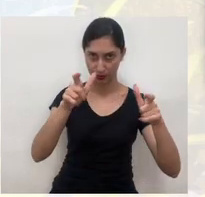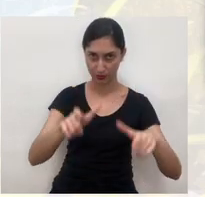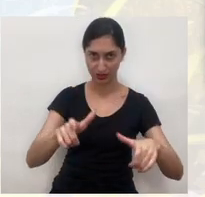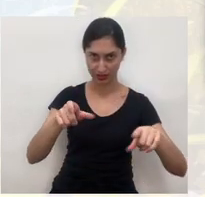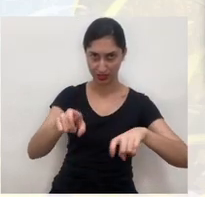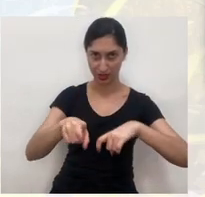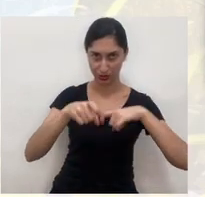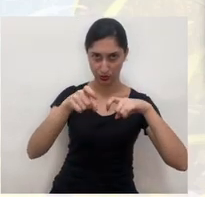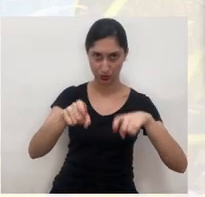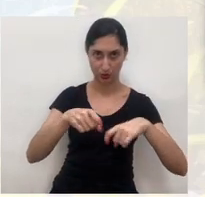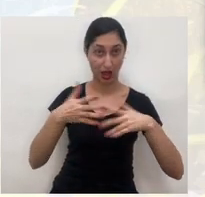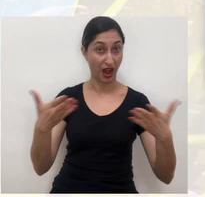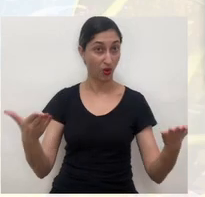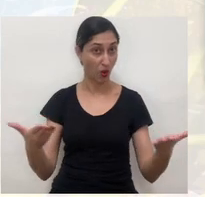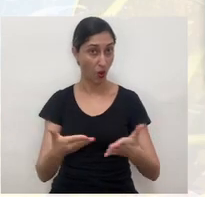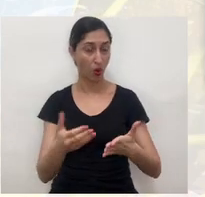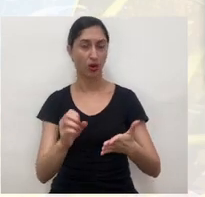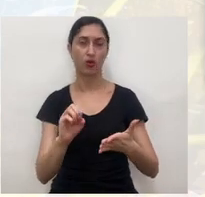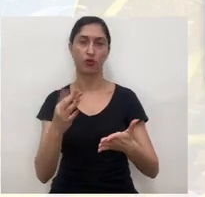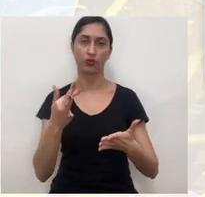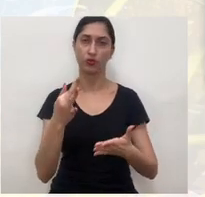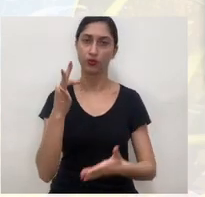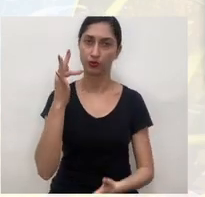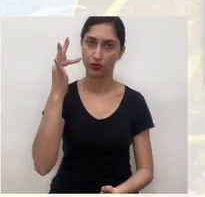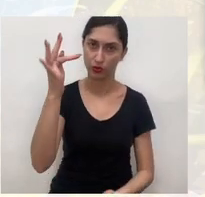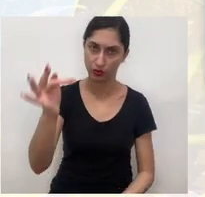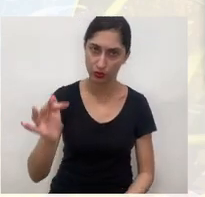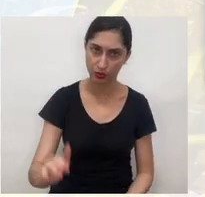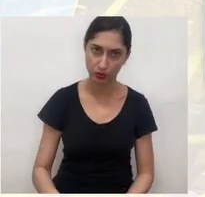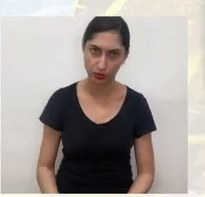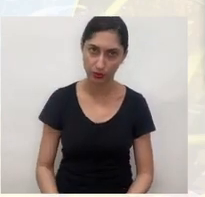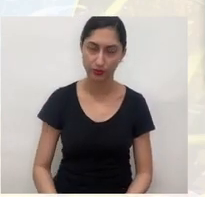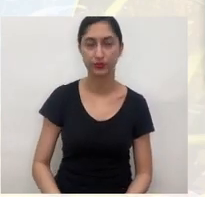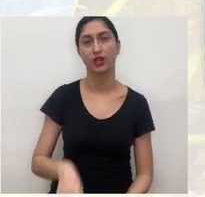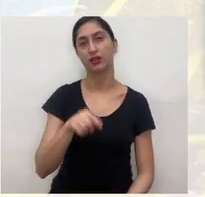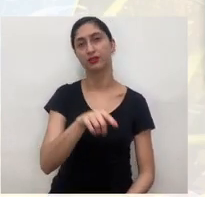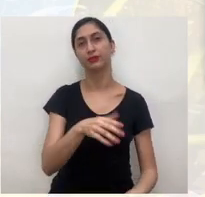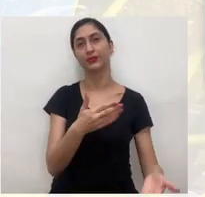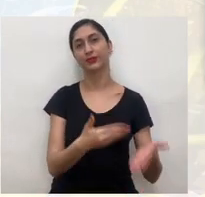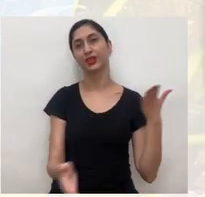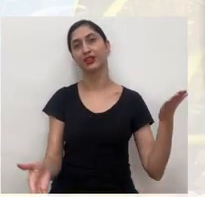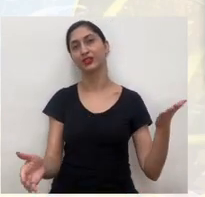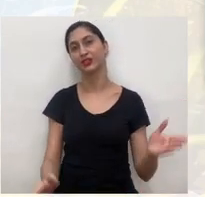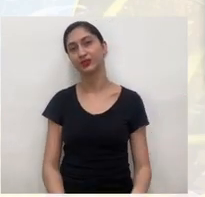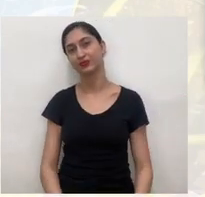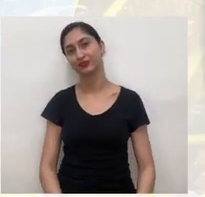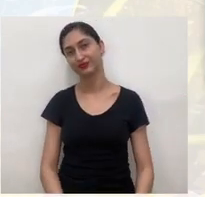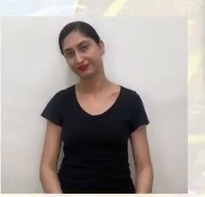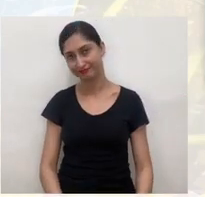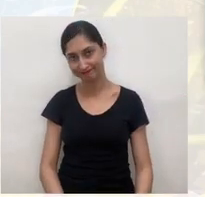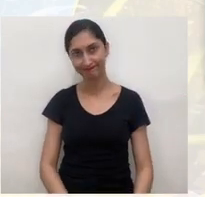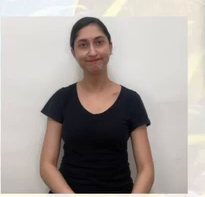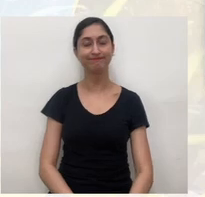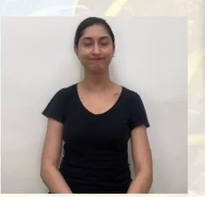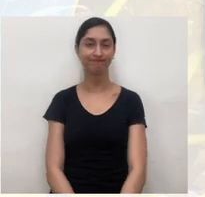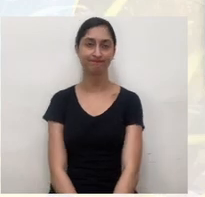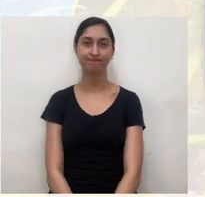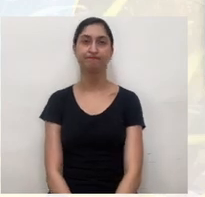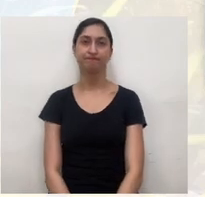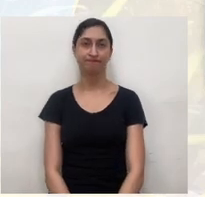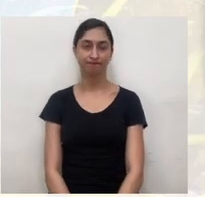agora ou mesmo posteriormente ao título, o sítio pode perder o título, né? O